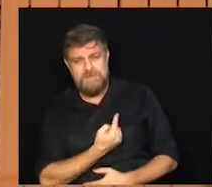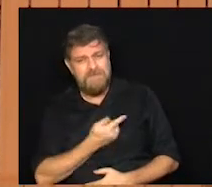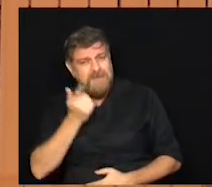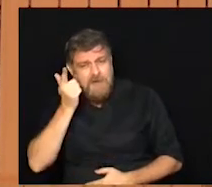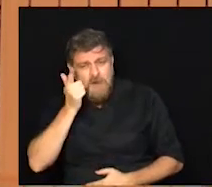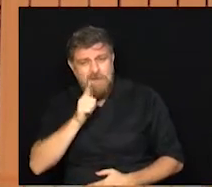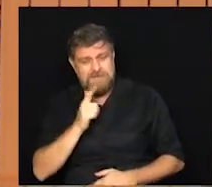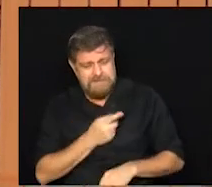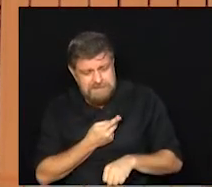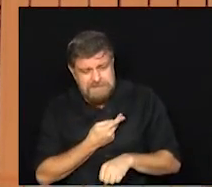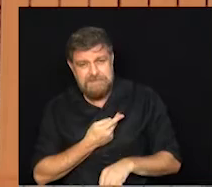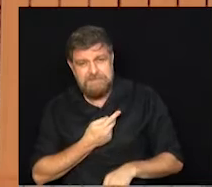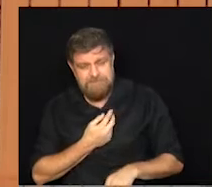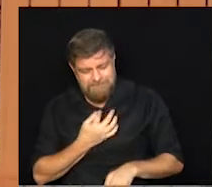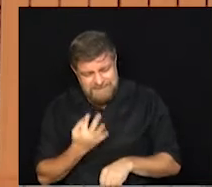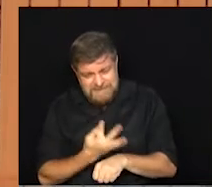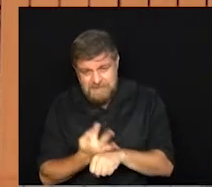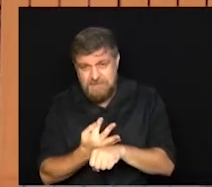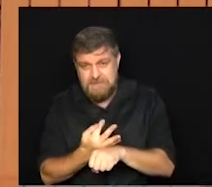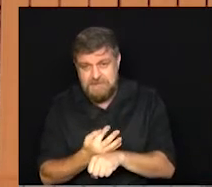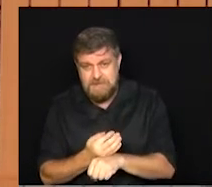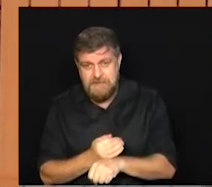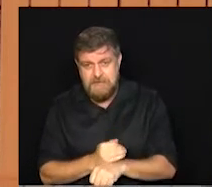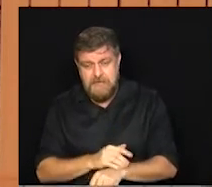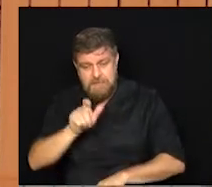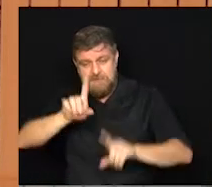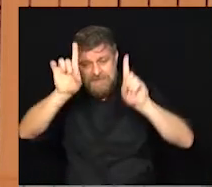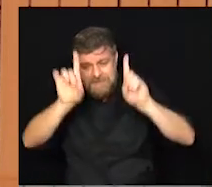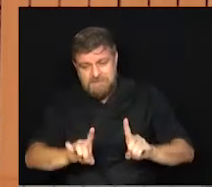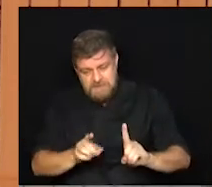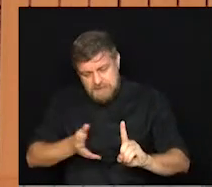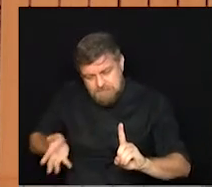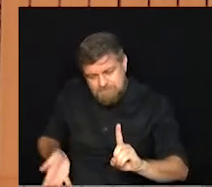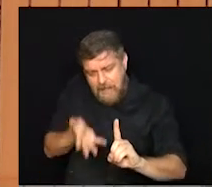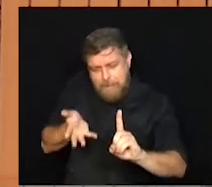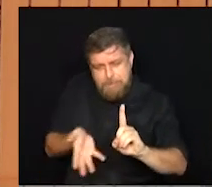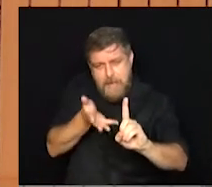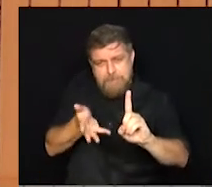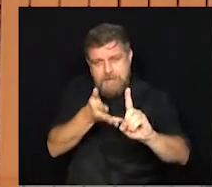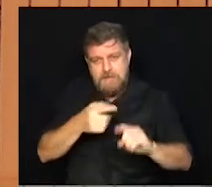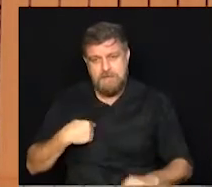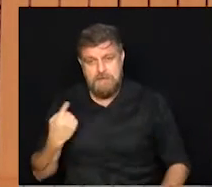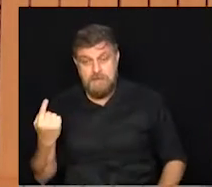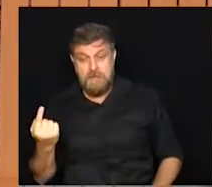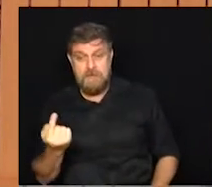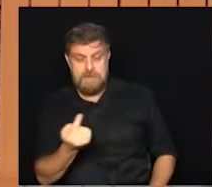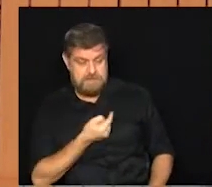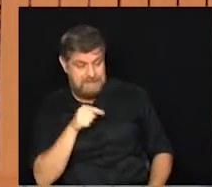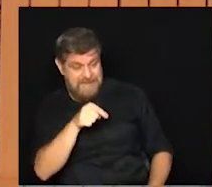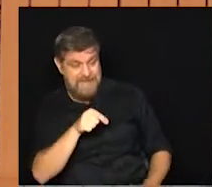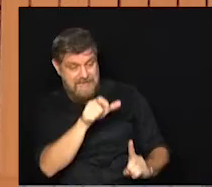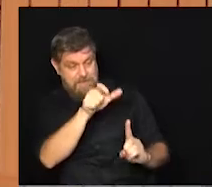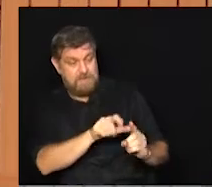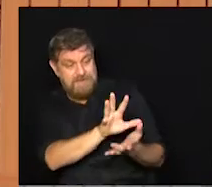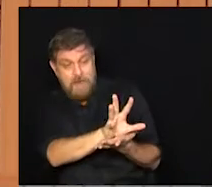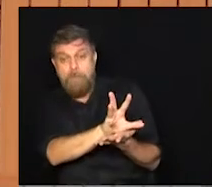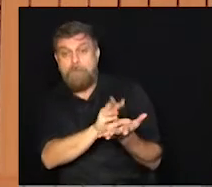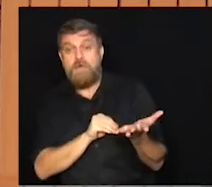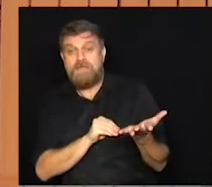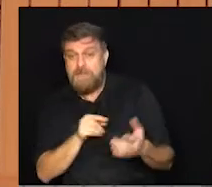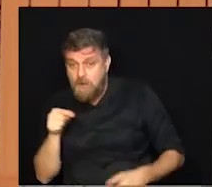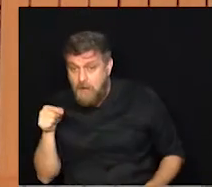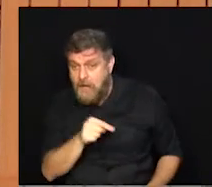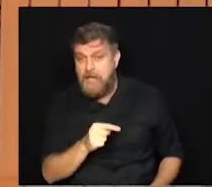buscar eles que vão se motivar, para que realmente a gente se inspire neles, nessa realidade que hoje estamos